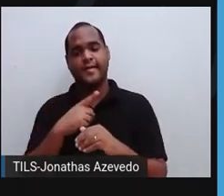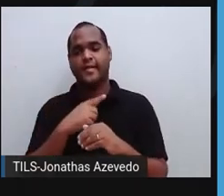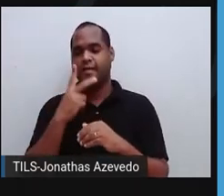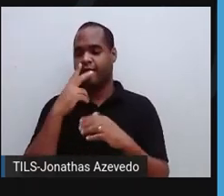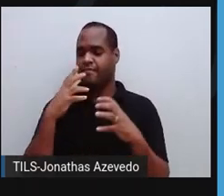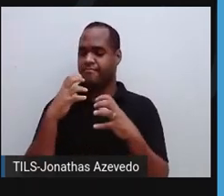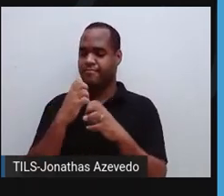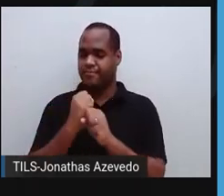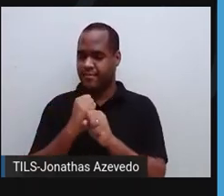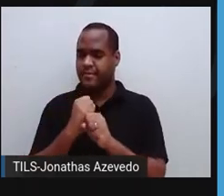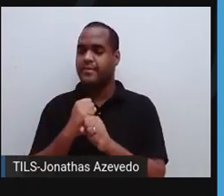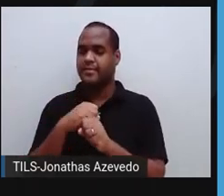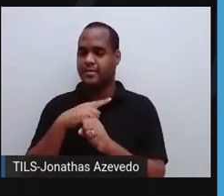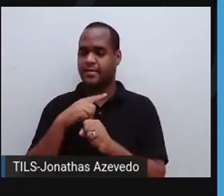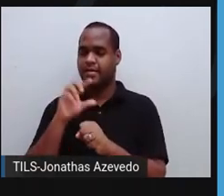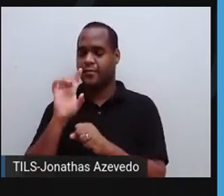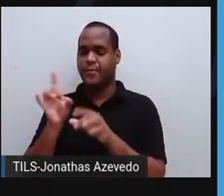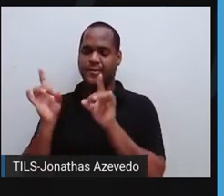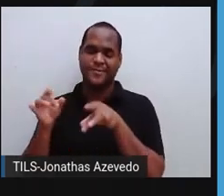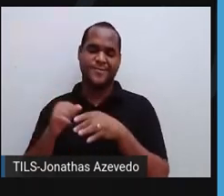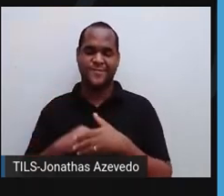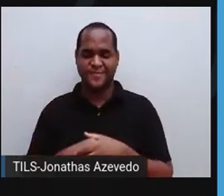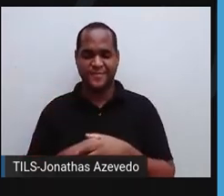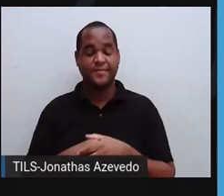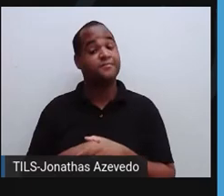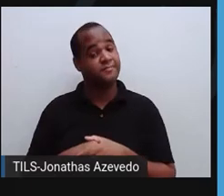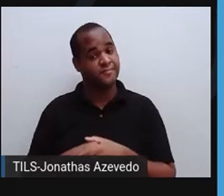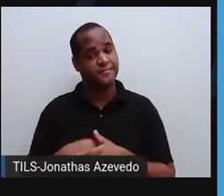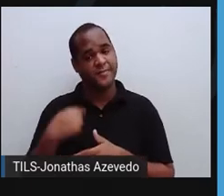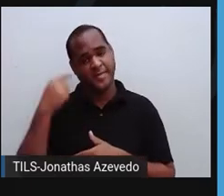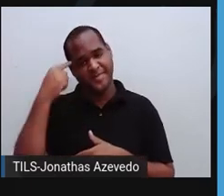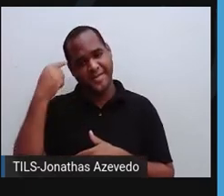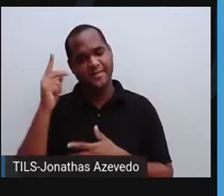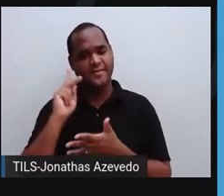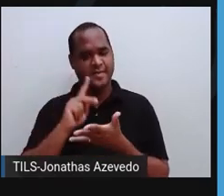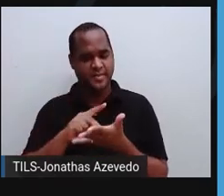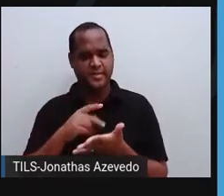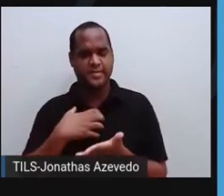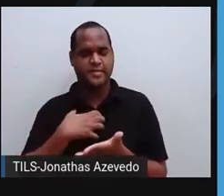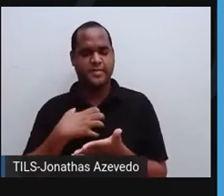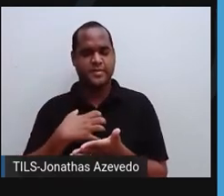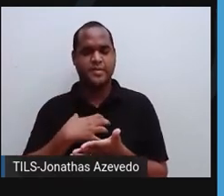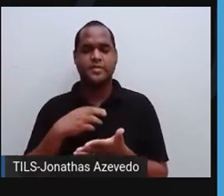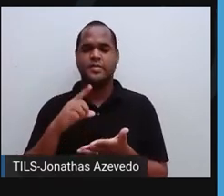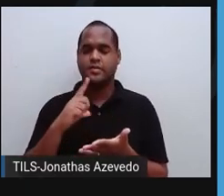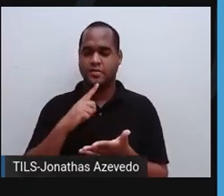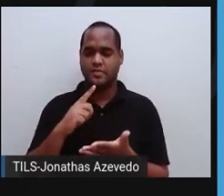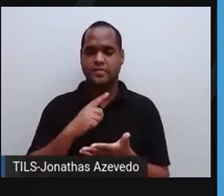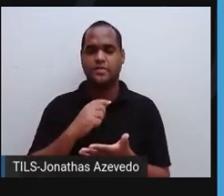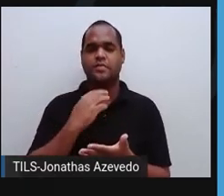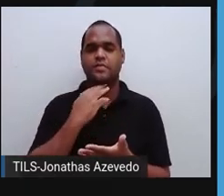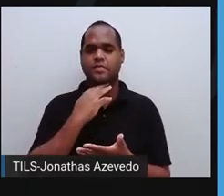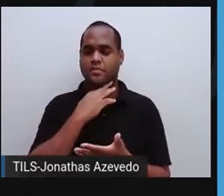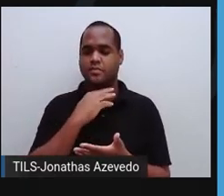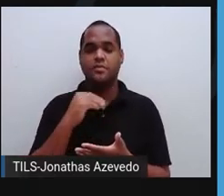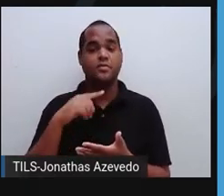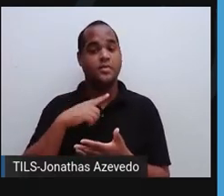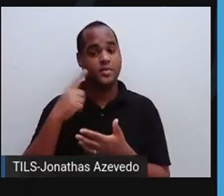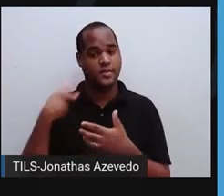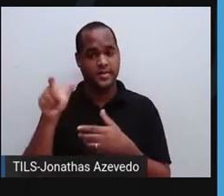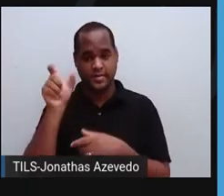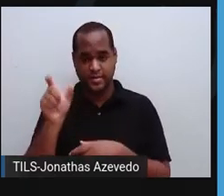atrofia, um desuso. Aí ele falou assim, ah, realmente faz sentido. Agora, ele adicionou. Essa